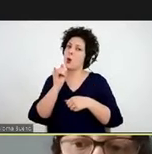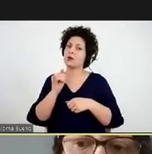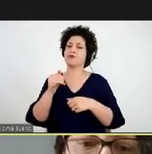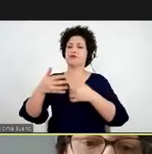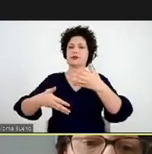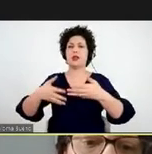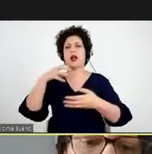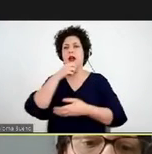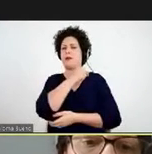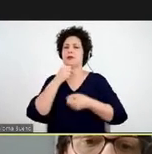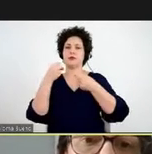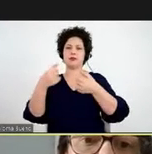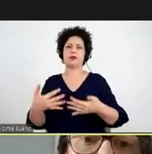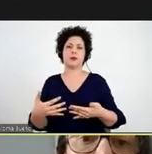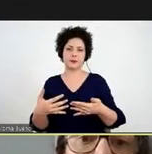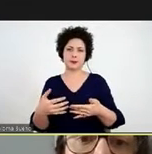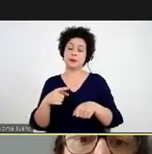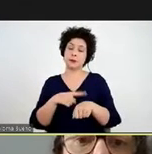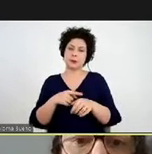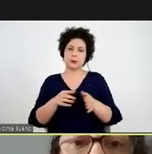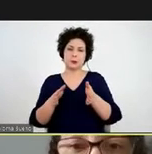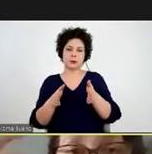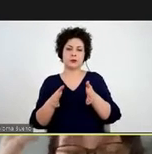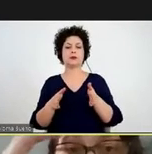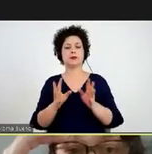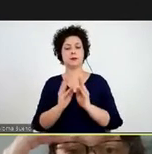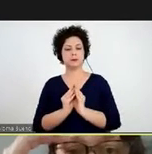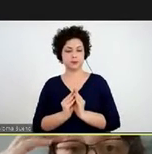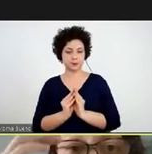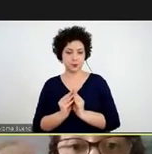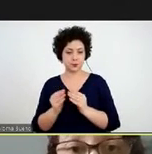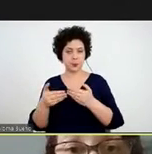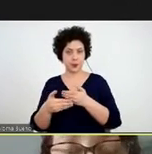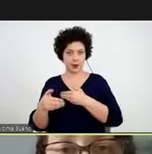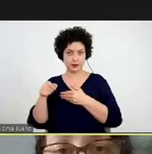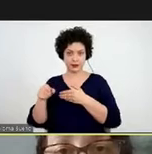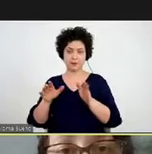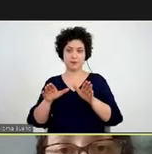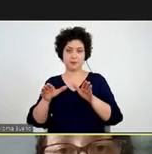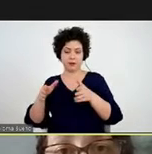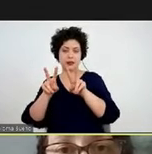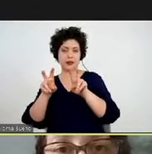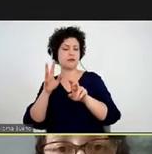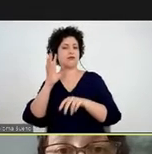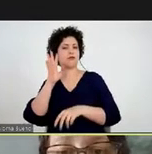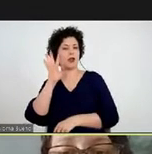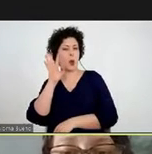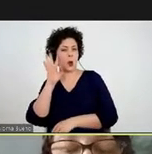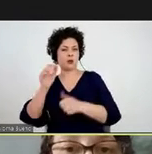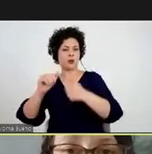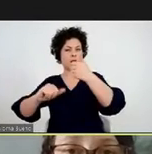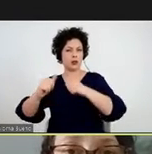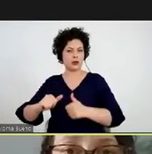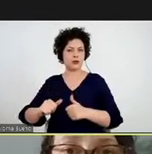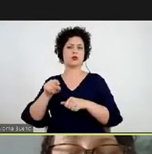rapidamente, considerando o nosso tempo. Então, a partir desse escopo teórico analítico que eu